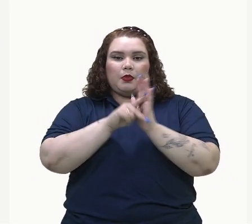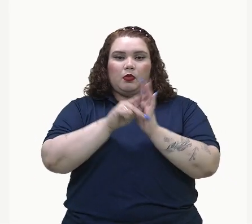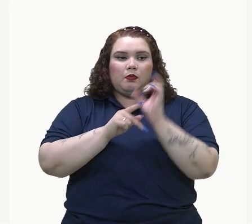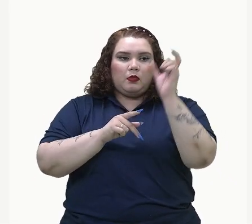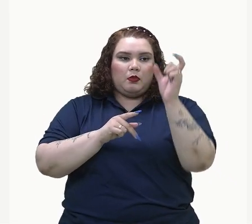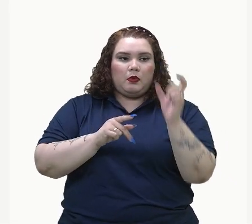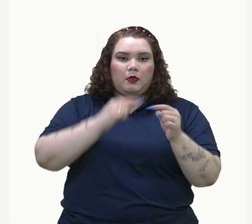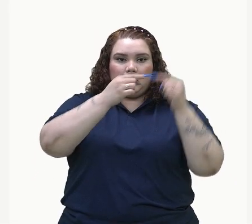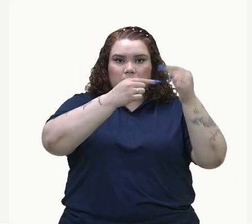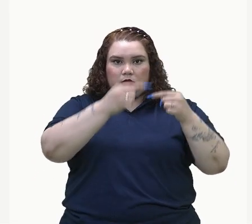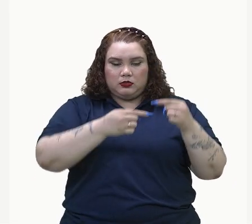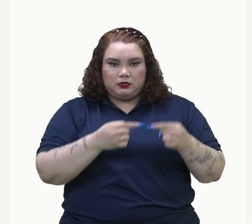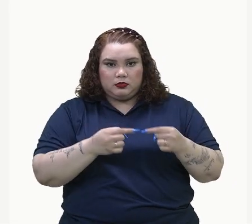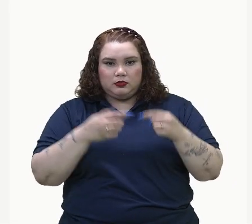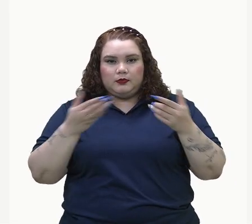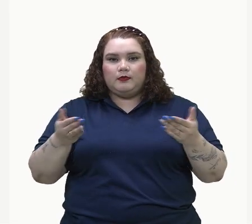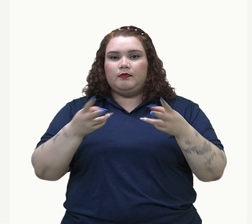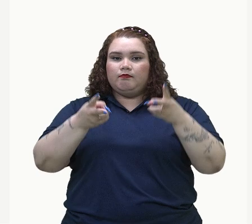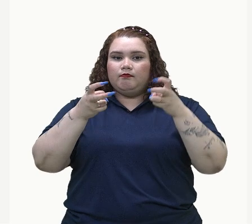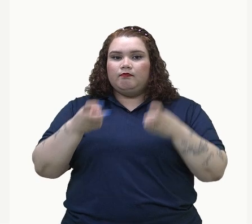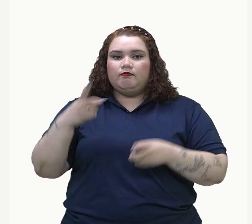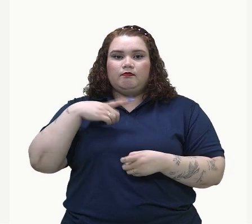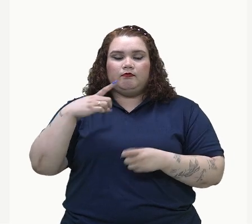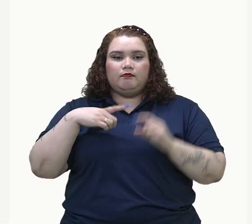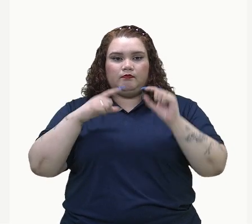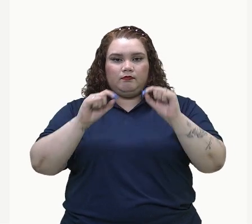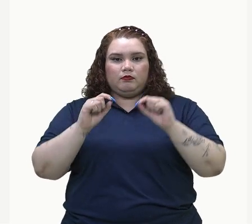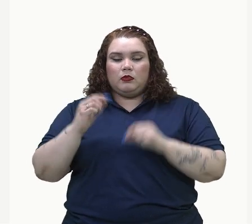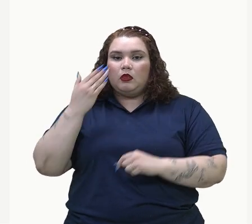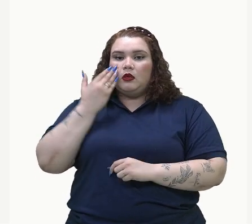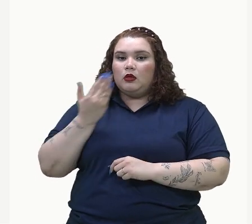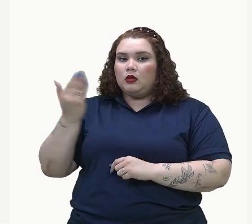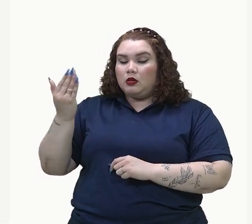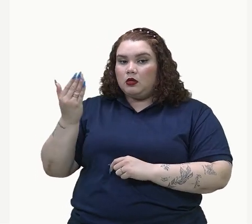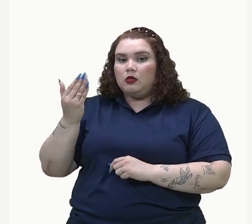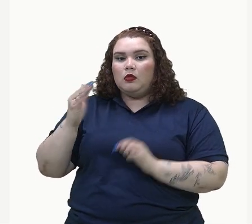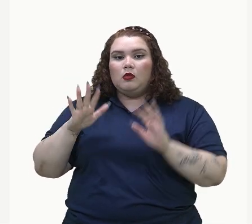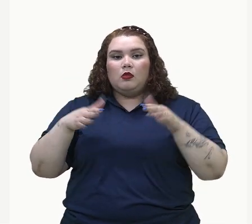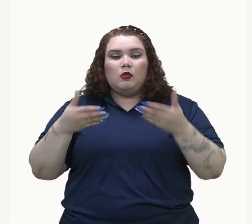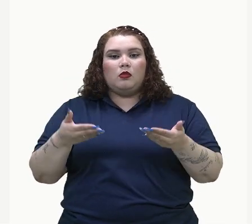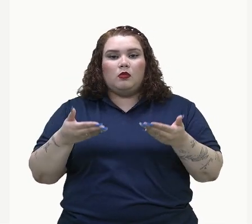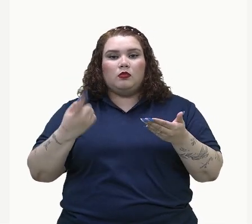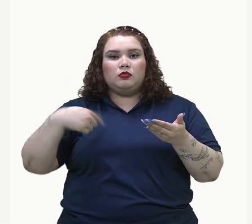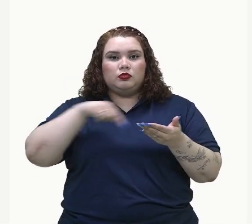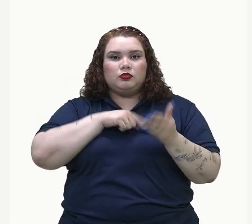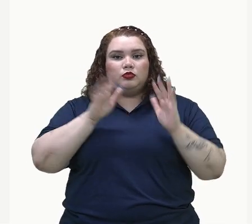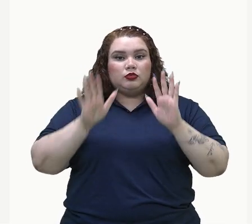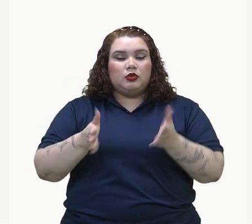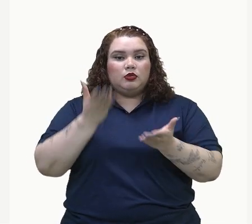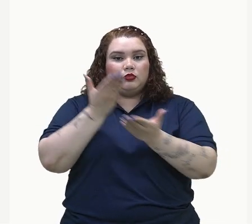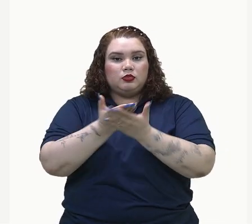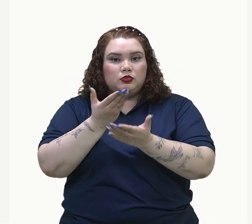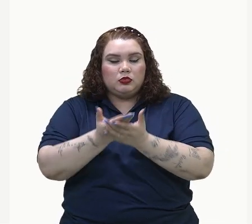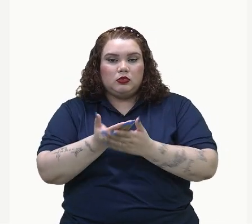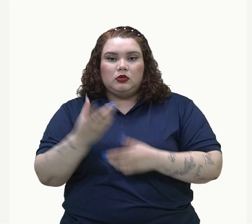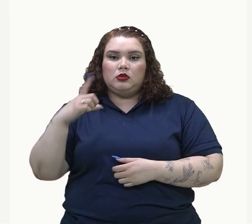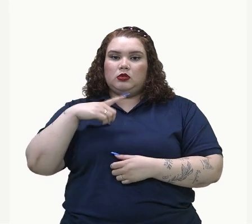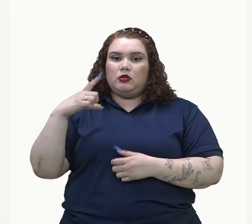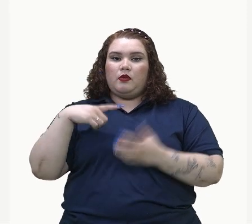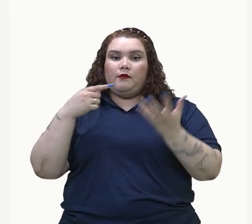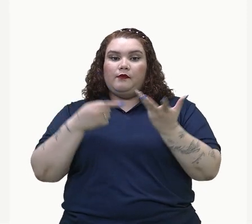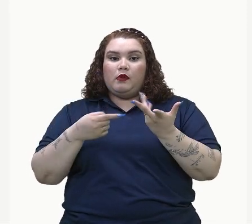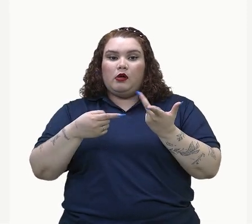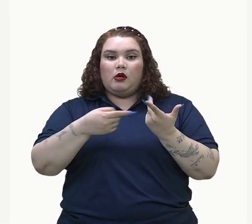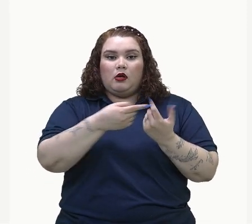Aí você tem, ó, nós temos aqui, ó, percebam, que nós já estudamos que existem